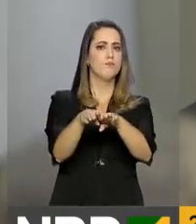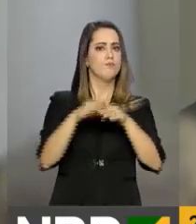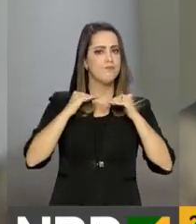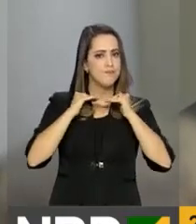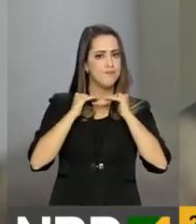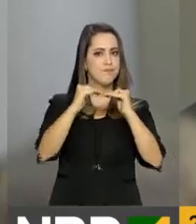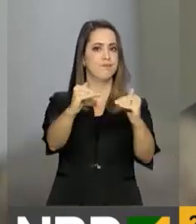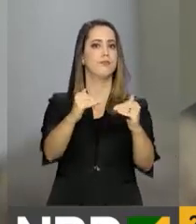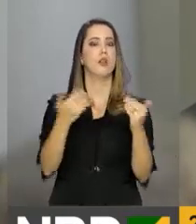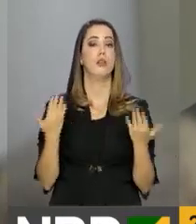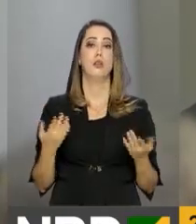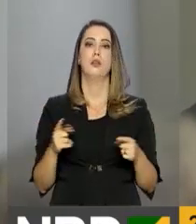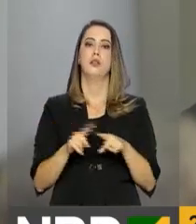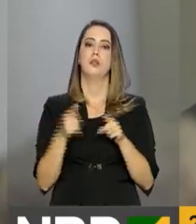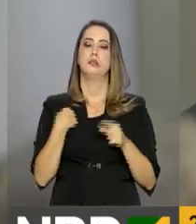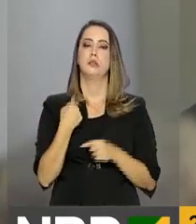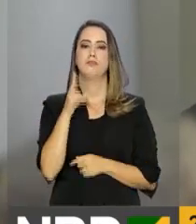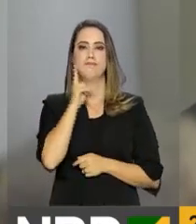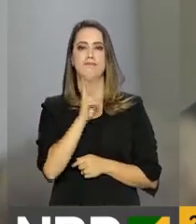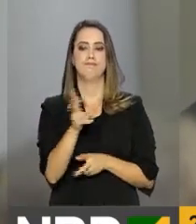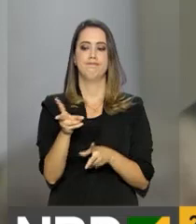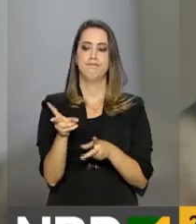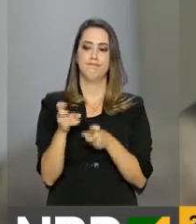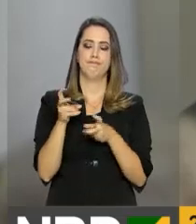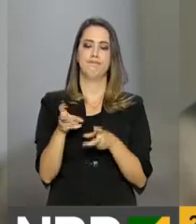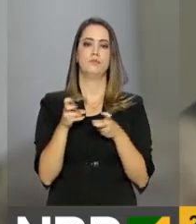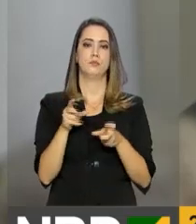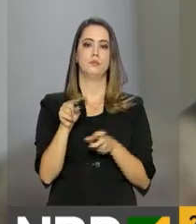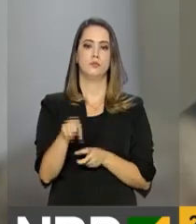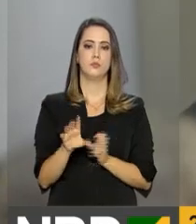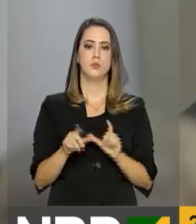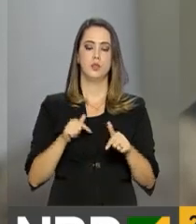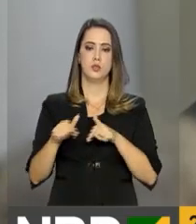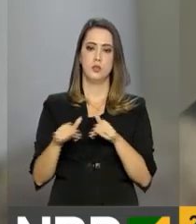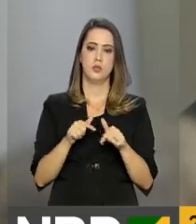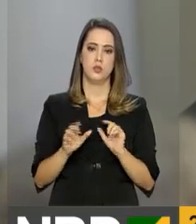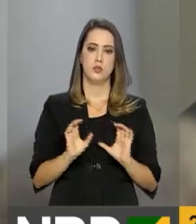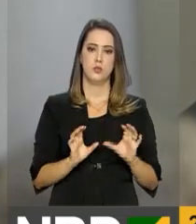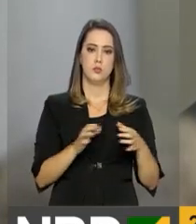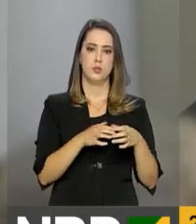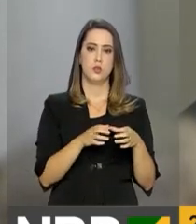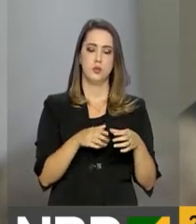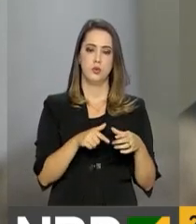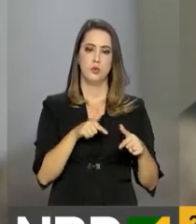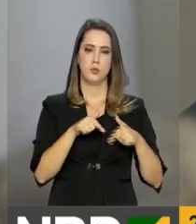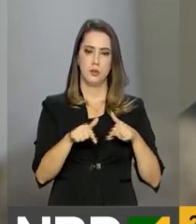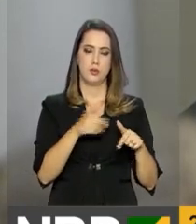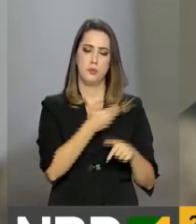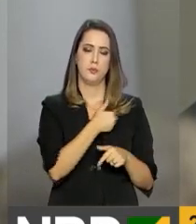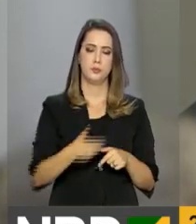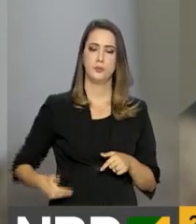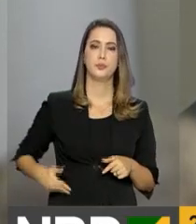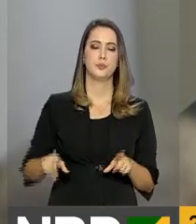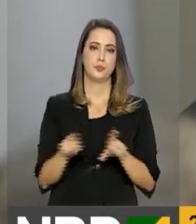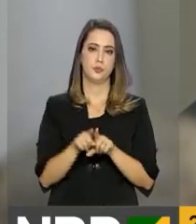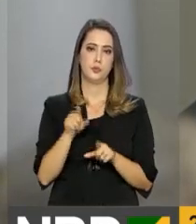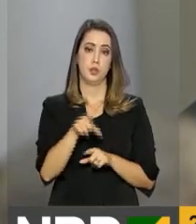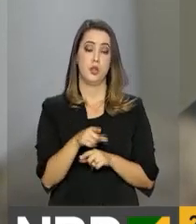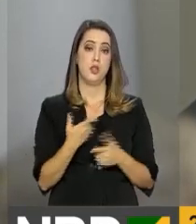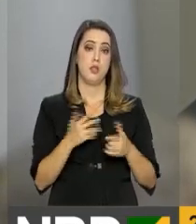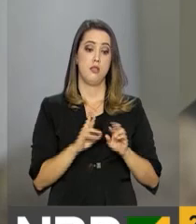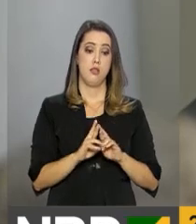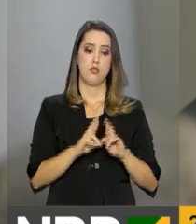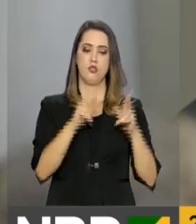E interessante, quando eu verificava que o trabalhador do serviço público tem um